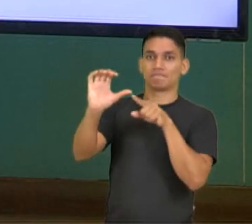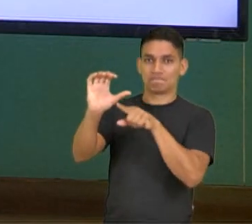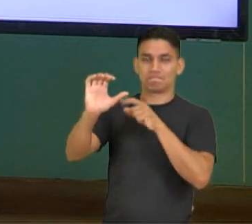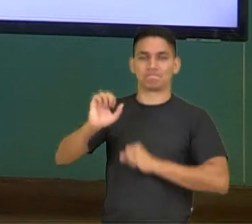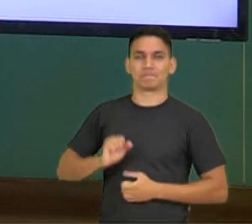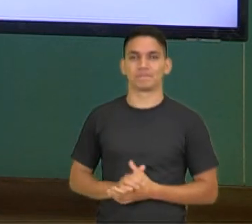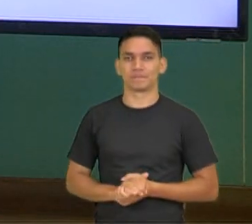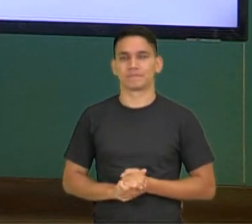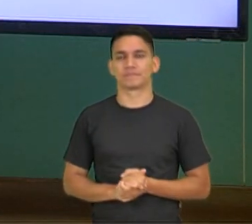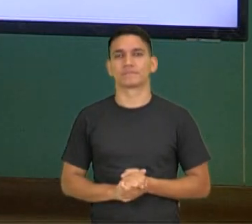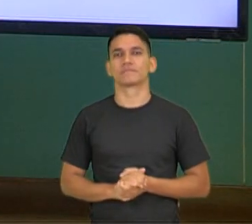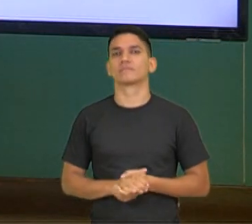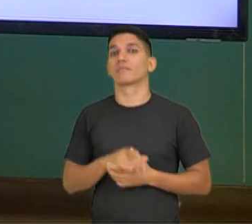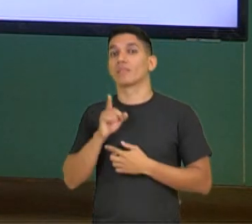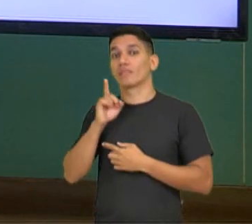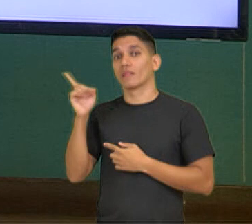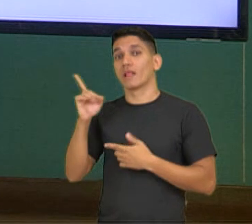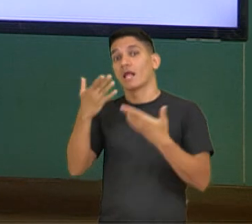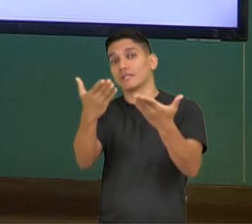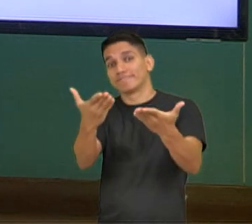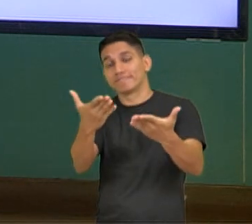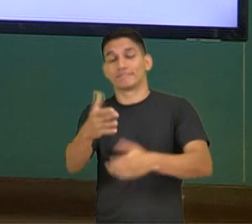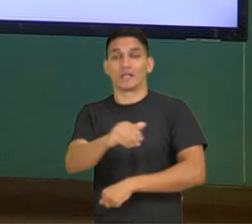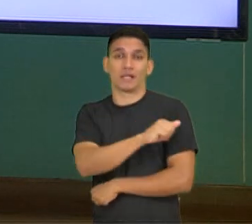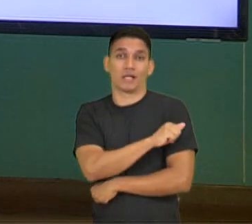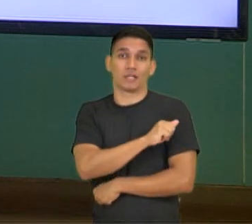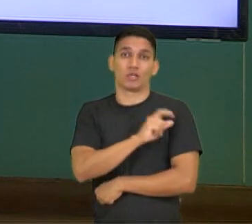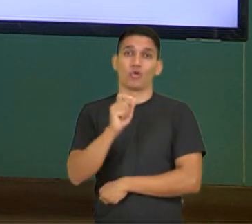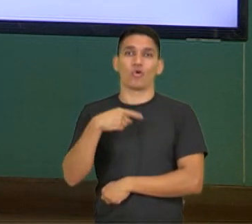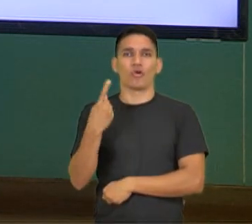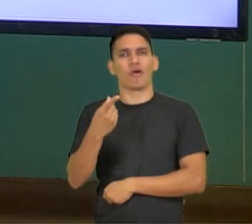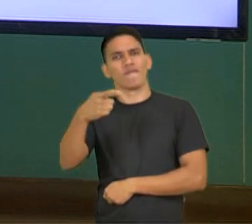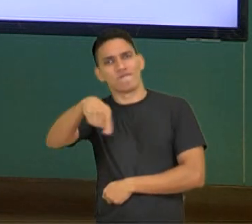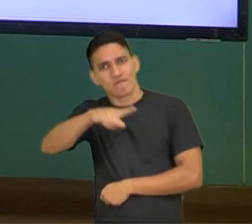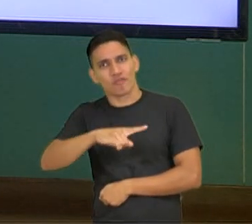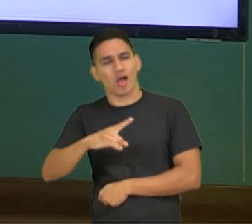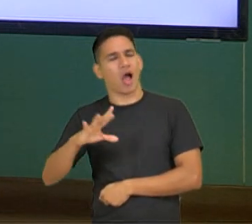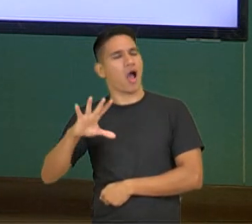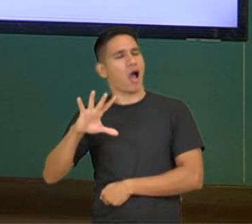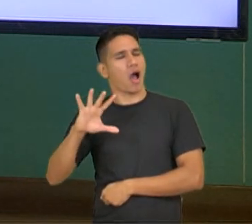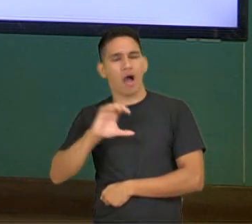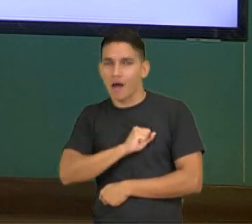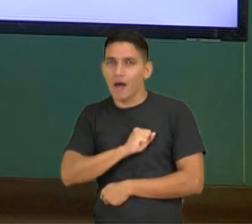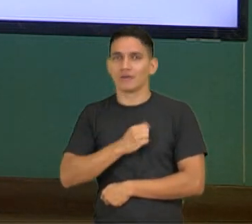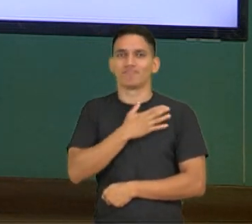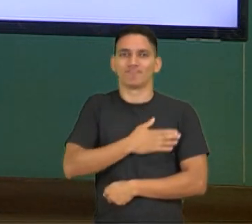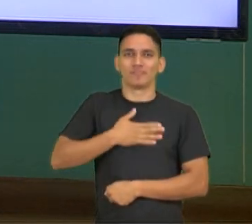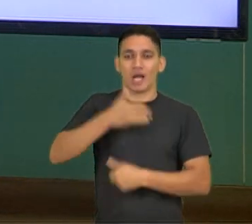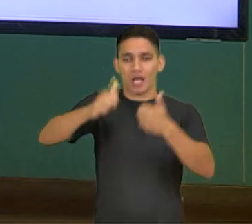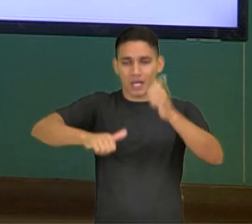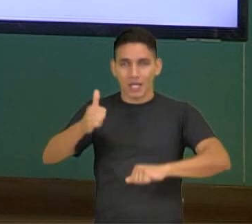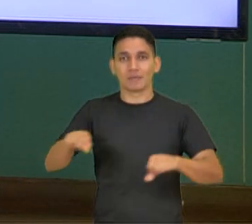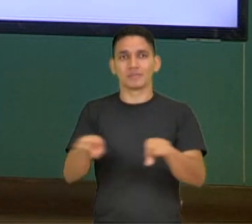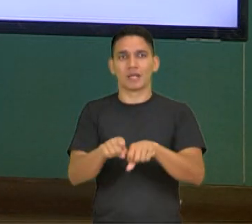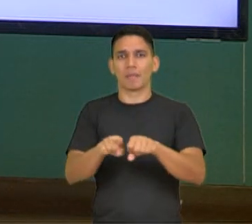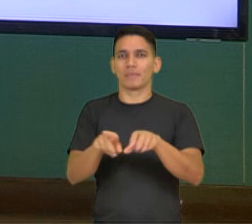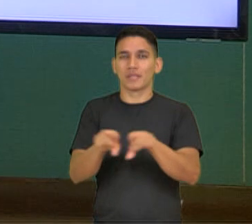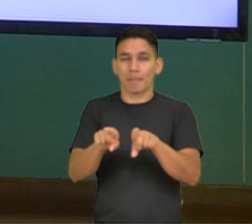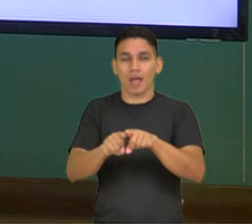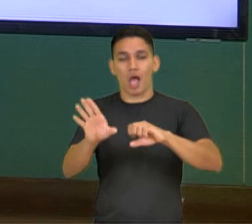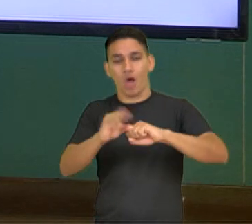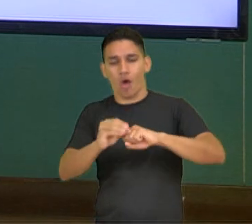de carbono. Estimado aluno, amantes da química do conhecimento, eu deixo aqui os meus agradecimentos